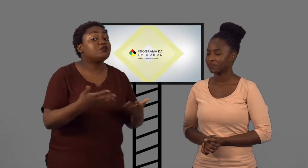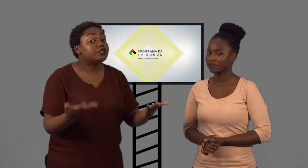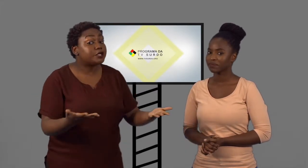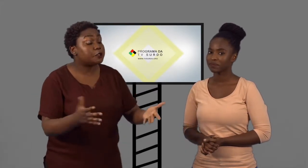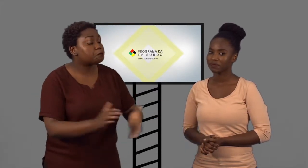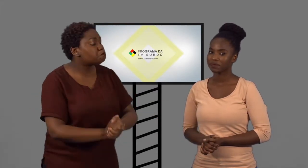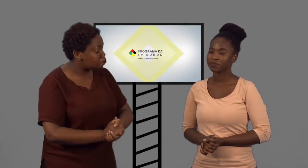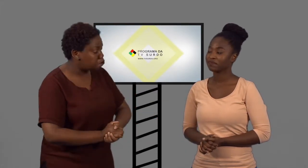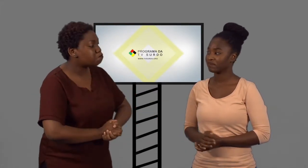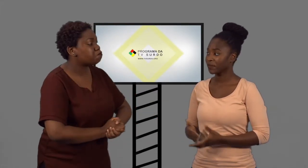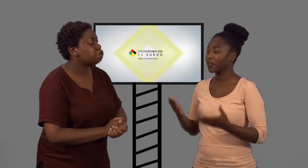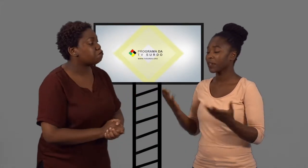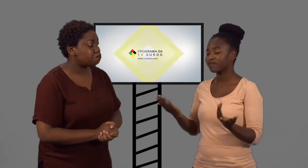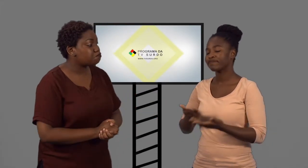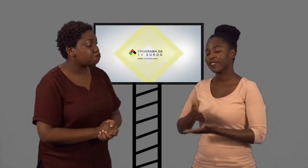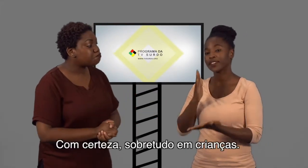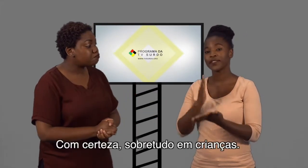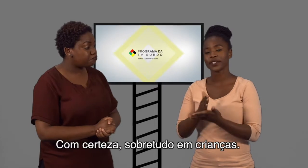crônica.